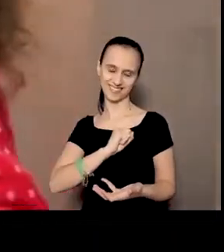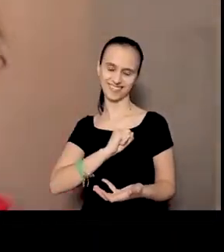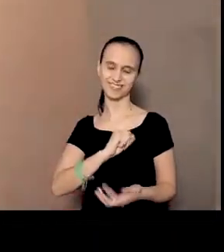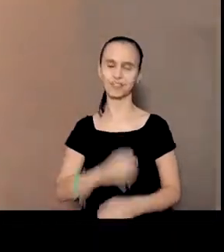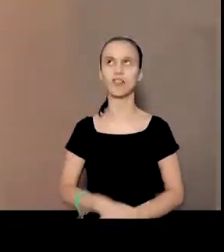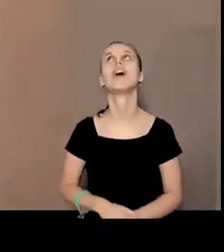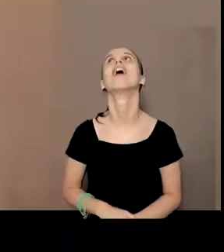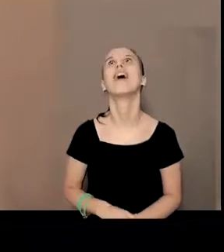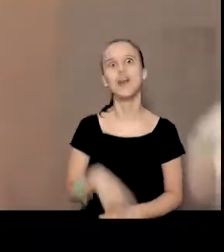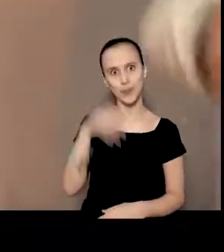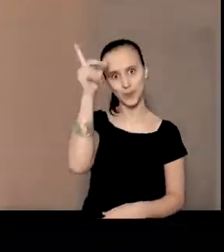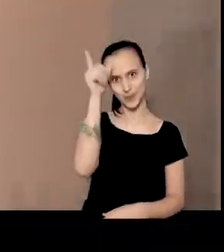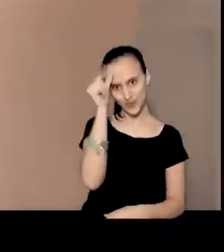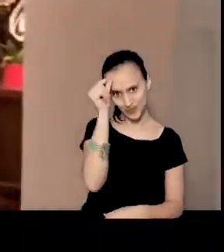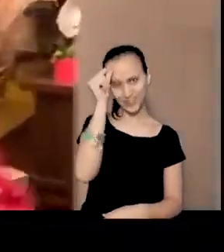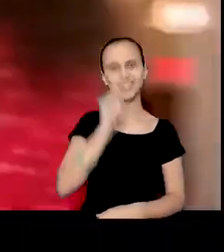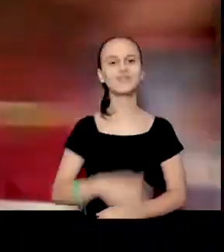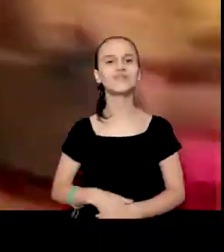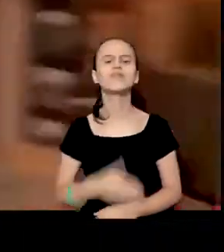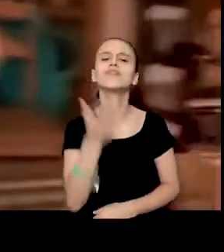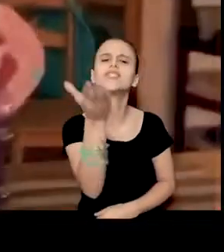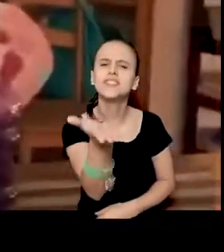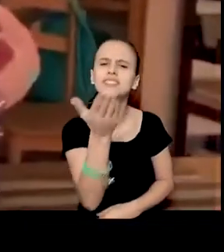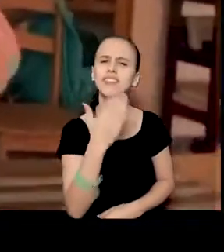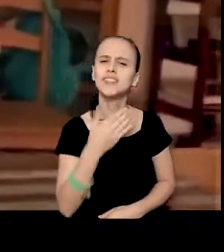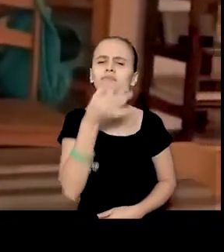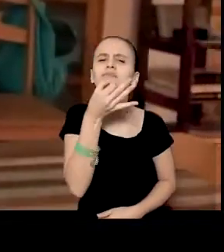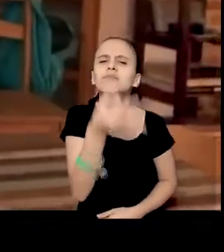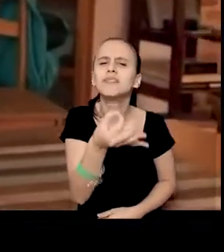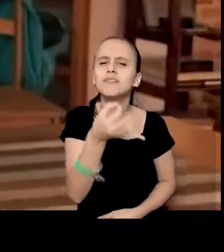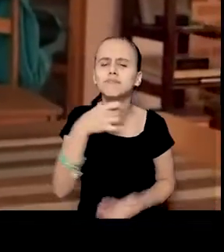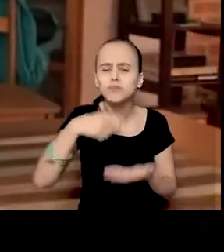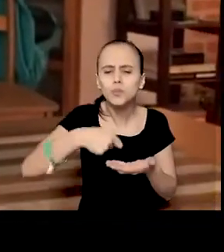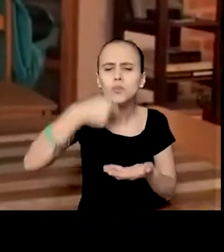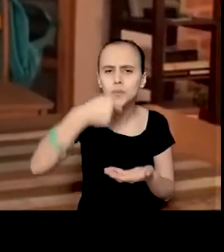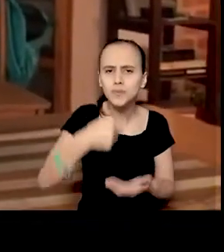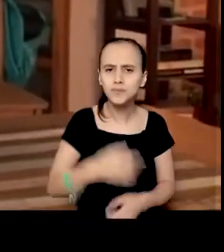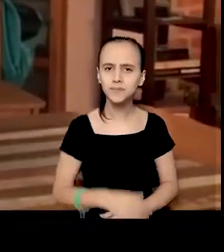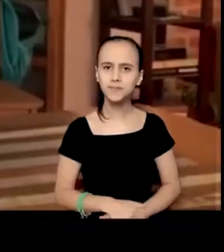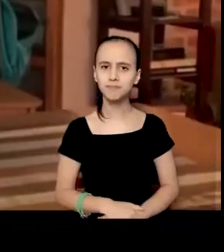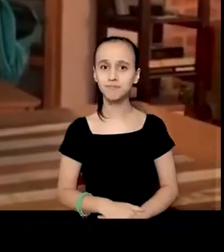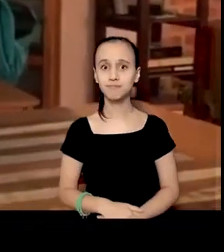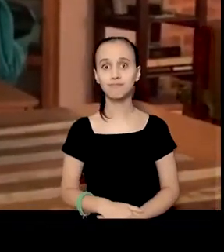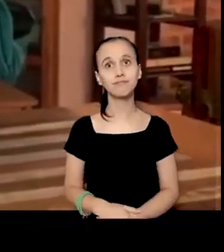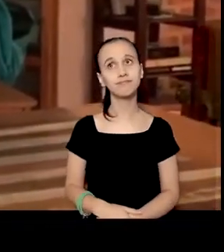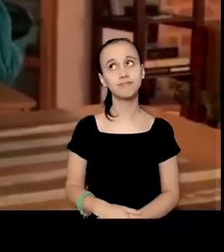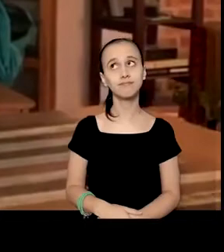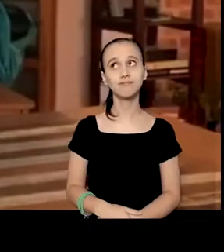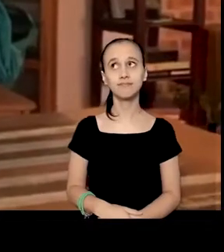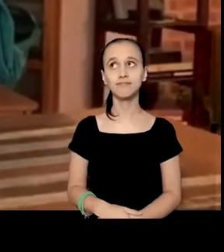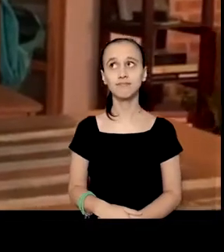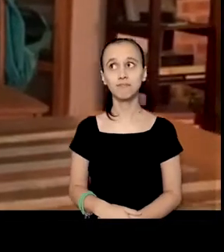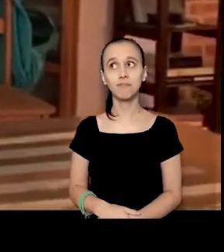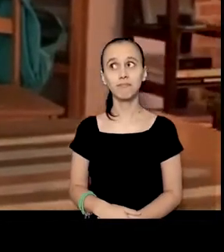Eu amei. Ai, ufa. Senhora, o que você achou da sopa?